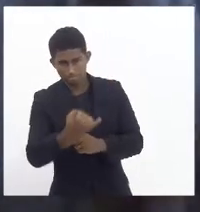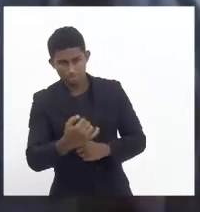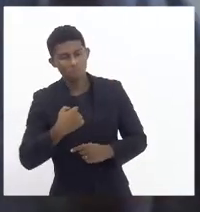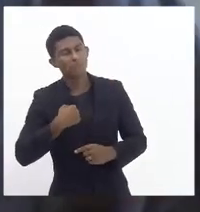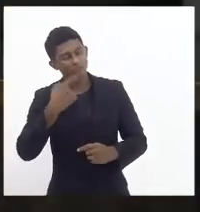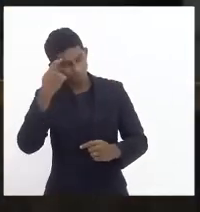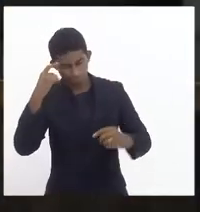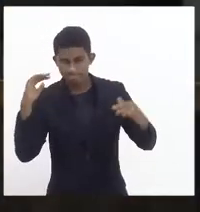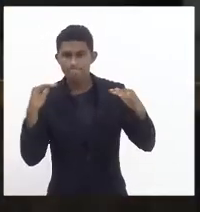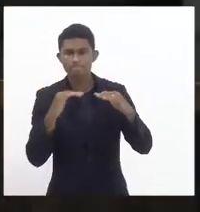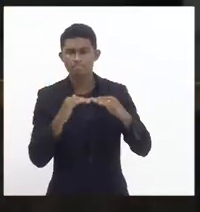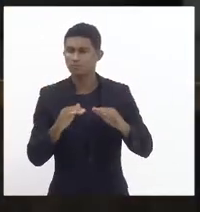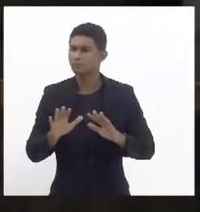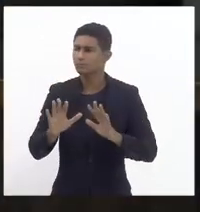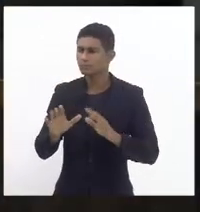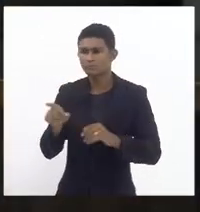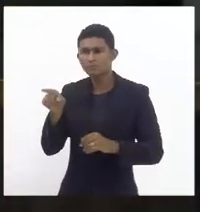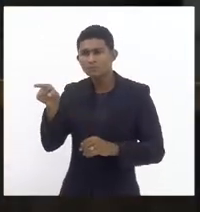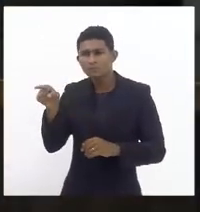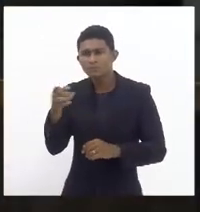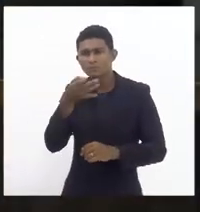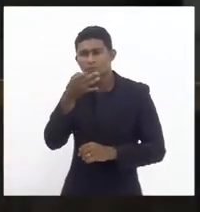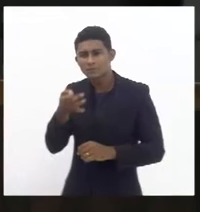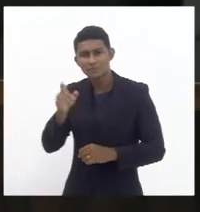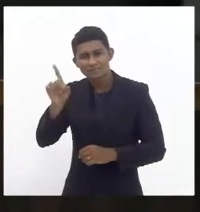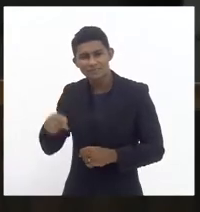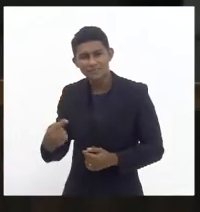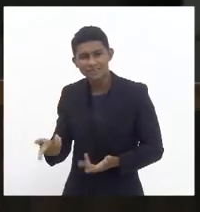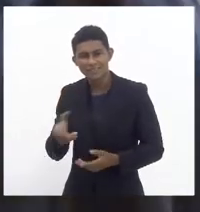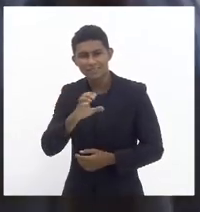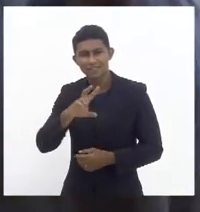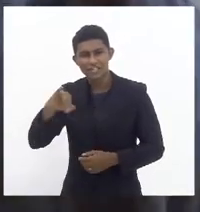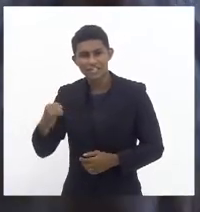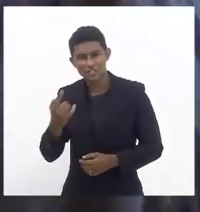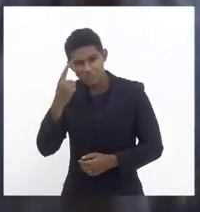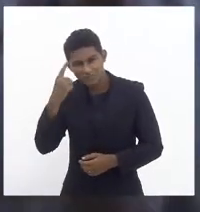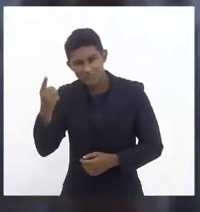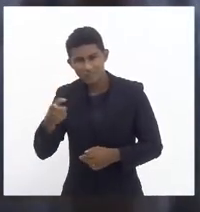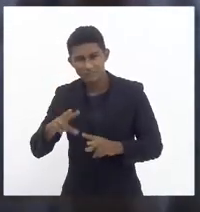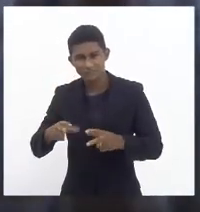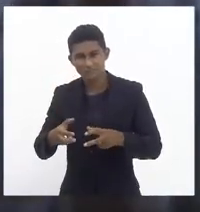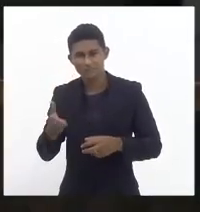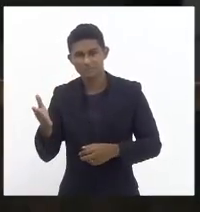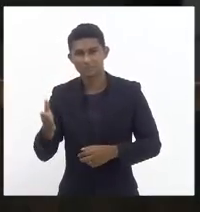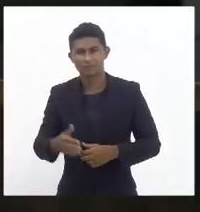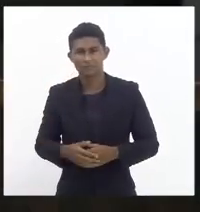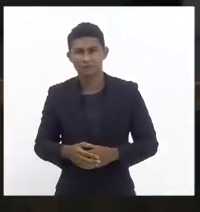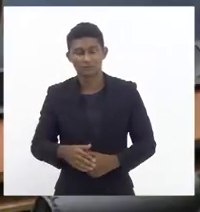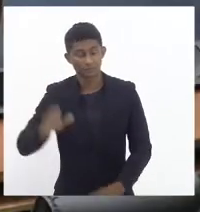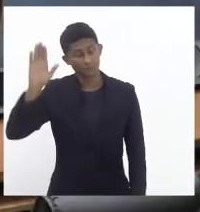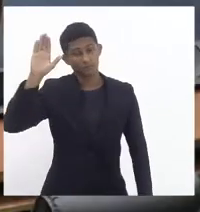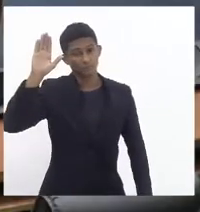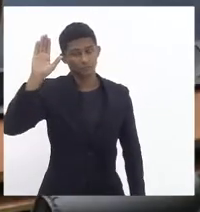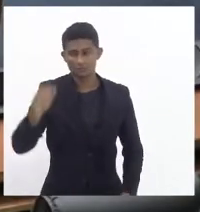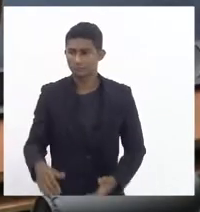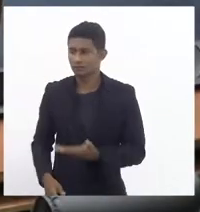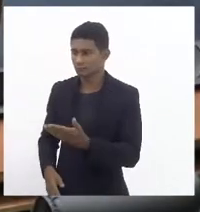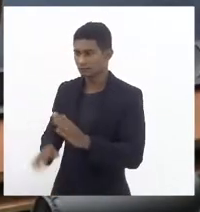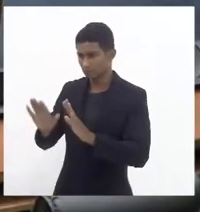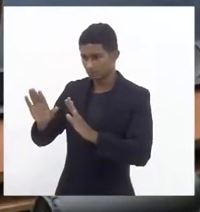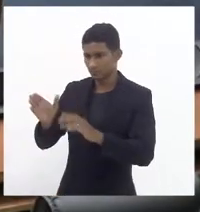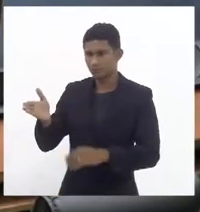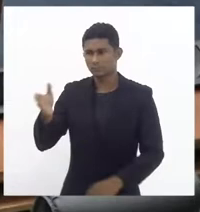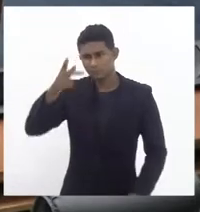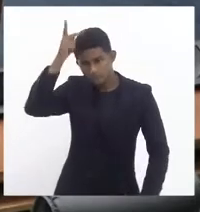ccj mas vossa excelência está dando parecer pela ccj a presente questão de instantes